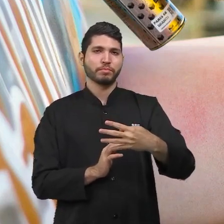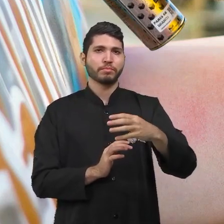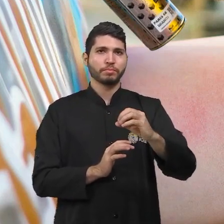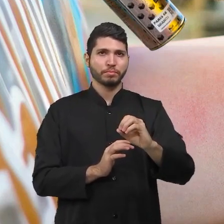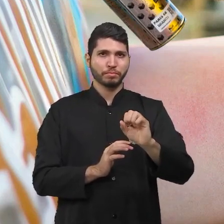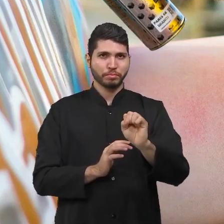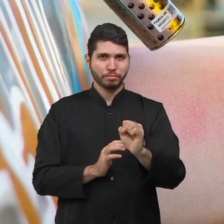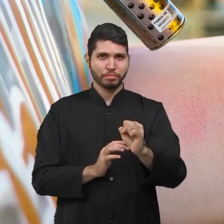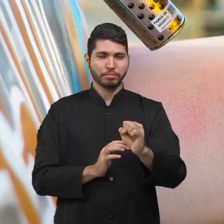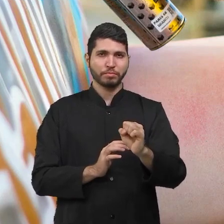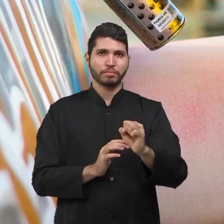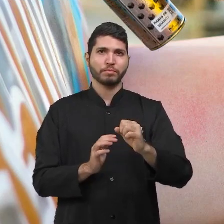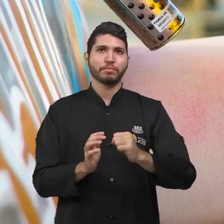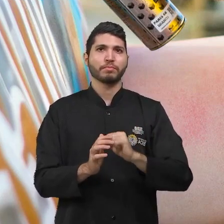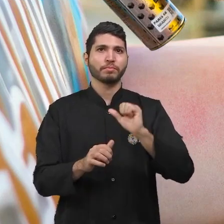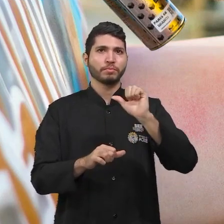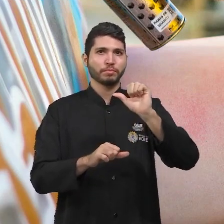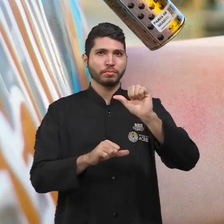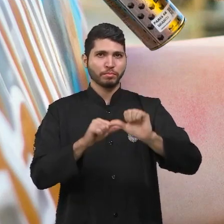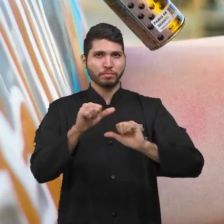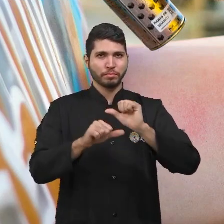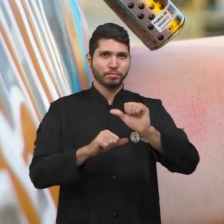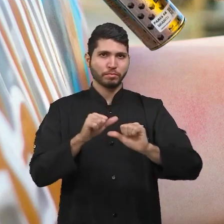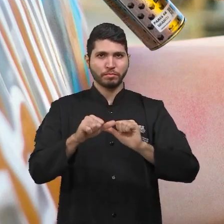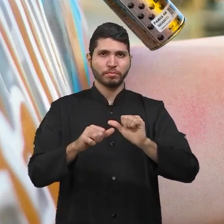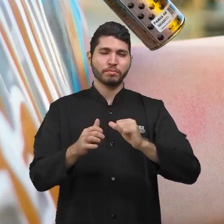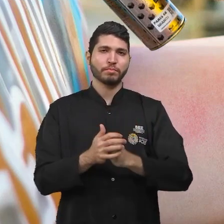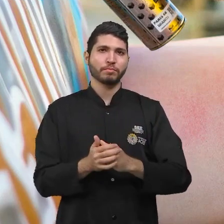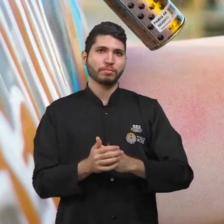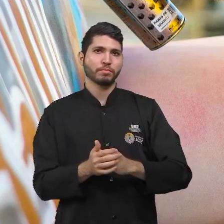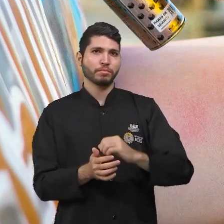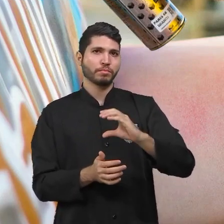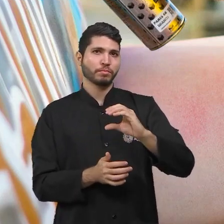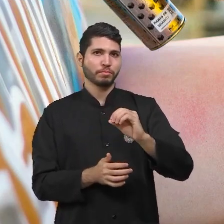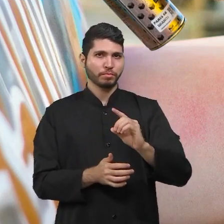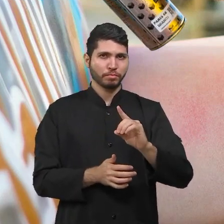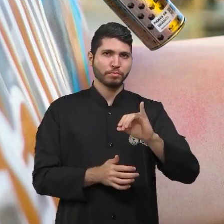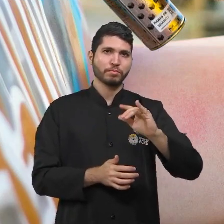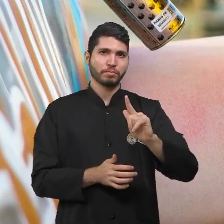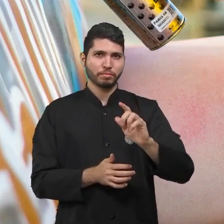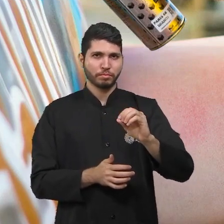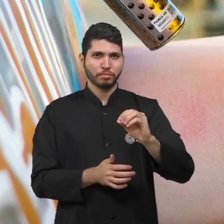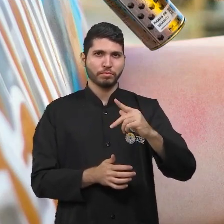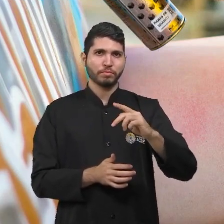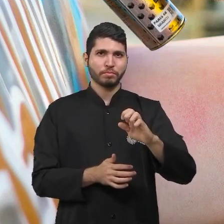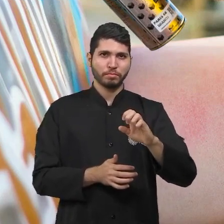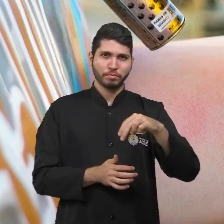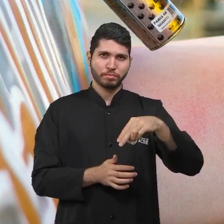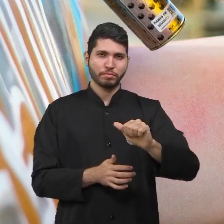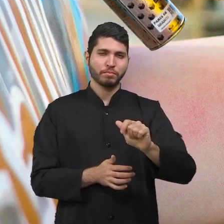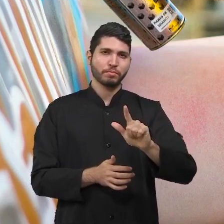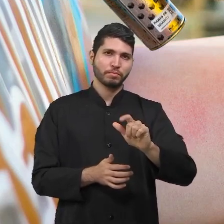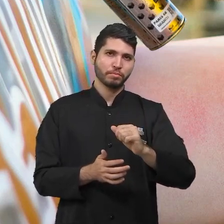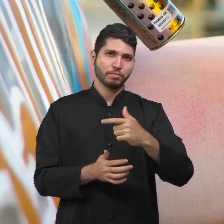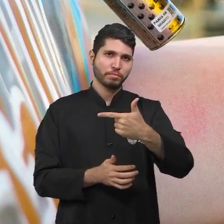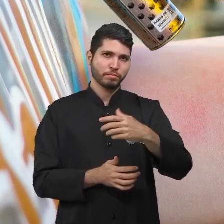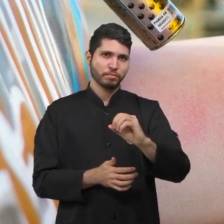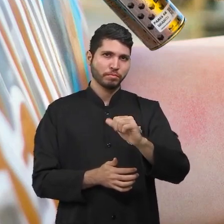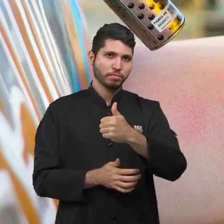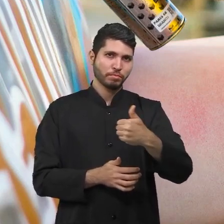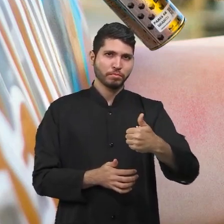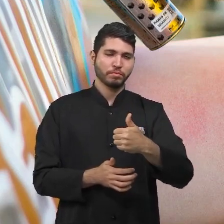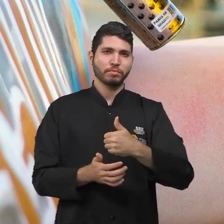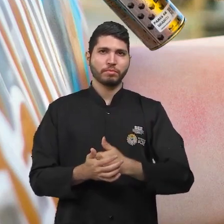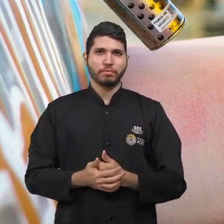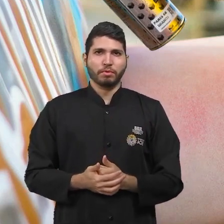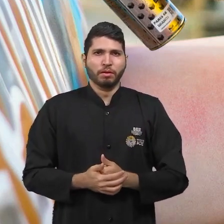12.408. Ela alterou o Código Penal em 2011. Então, antes dessa lei, grafite